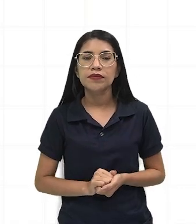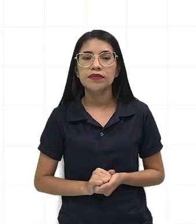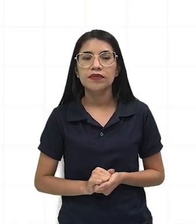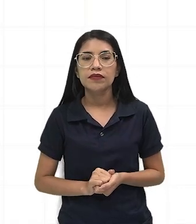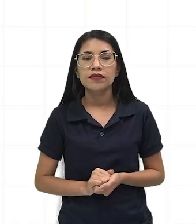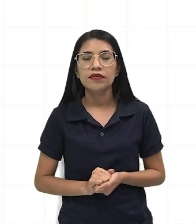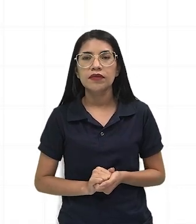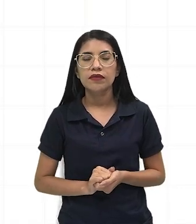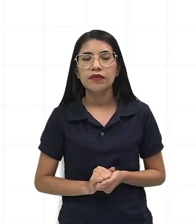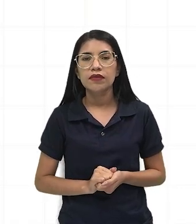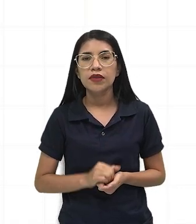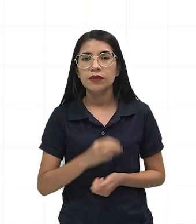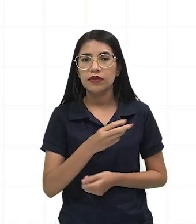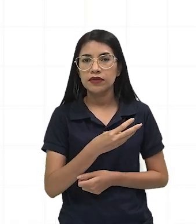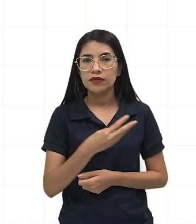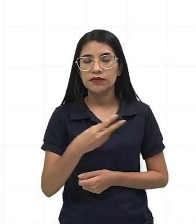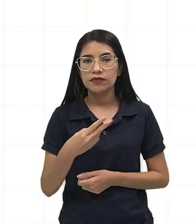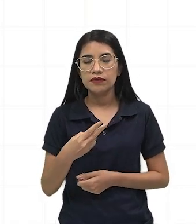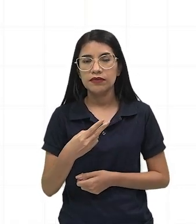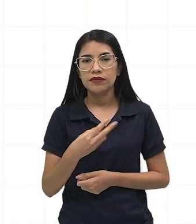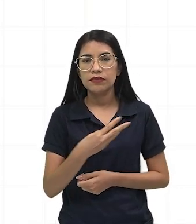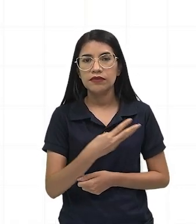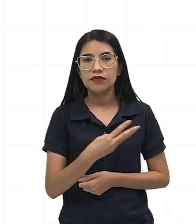número 32,